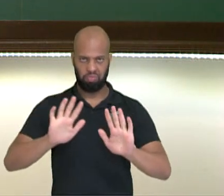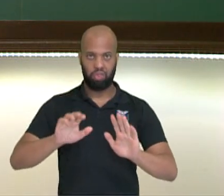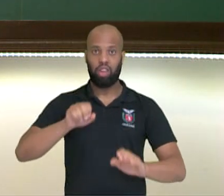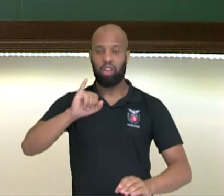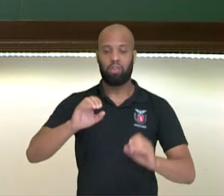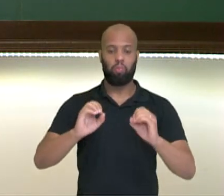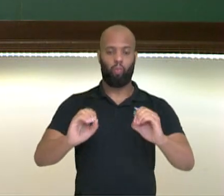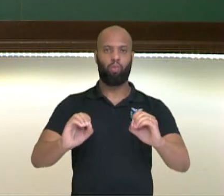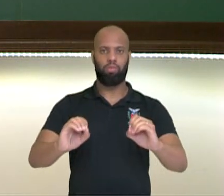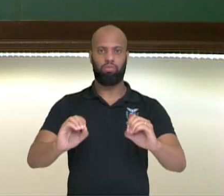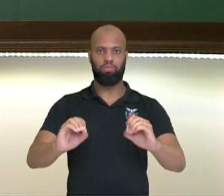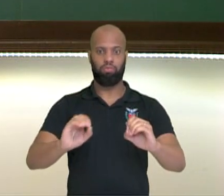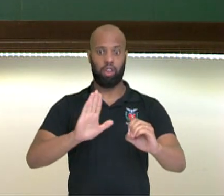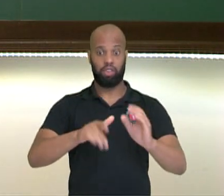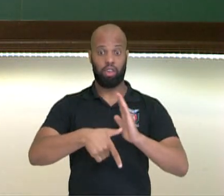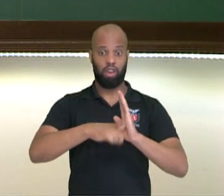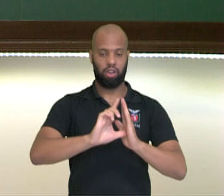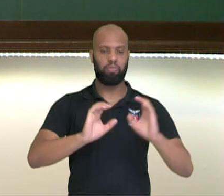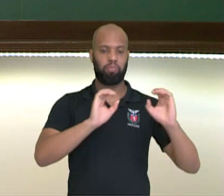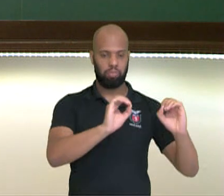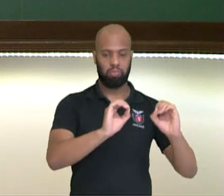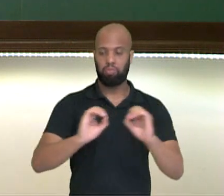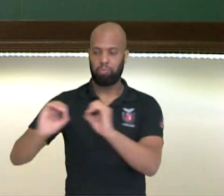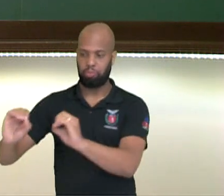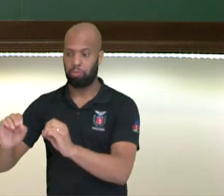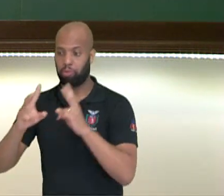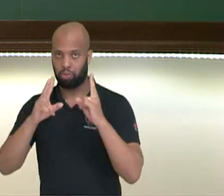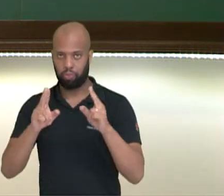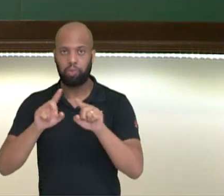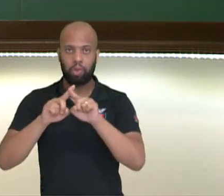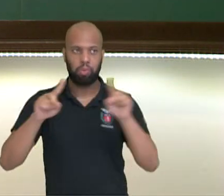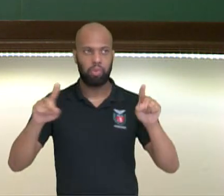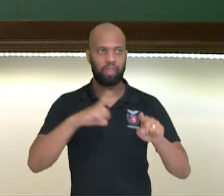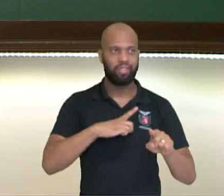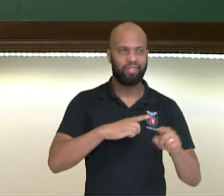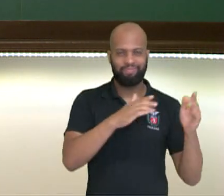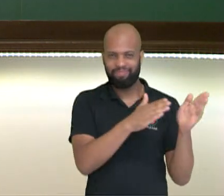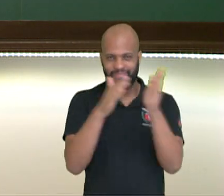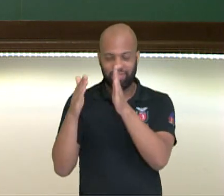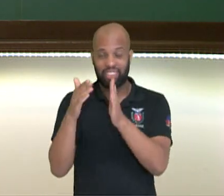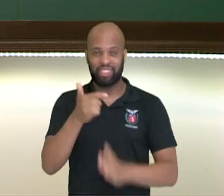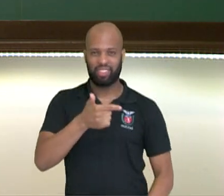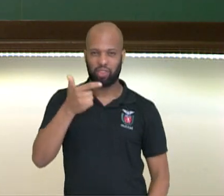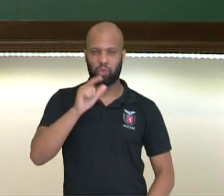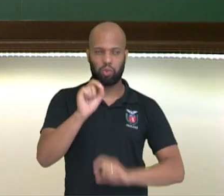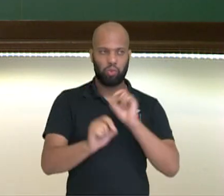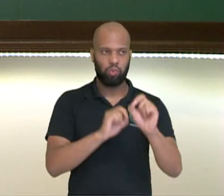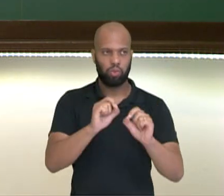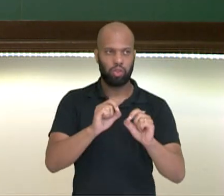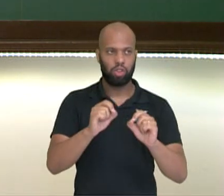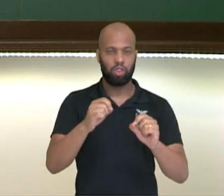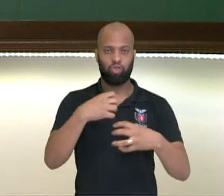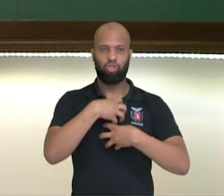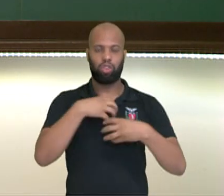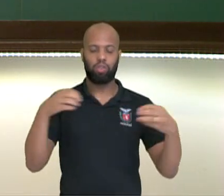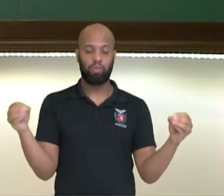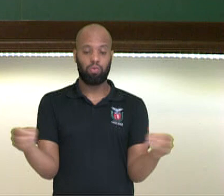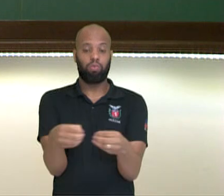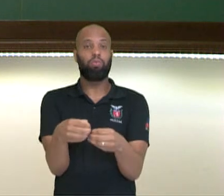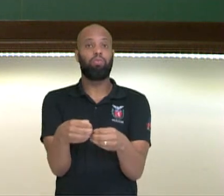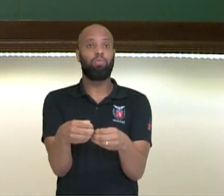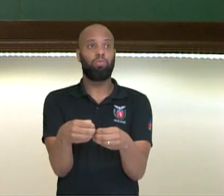nada. Então, o antes está igual nos dois casos. Porém, no segundo caso, na letra A, mostra as esferas se